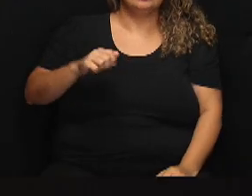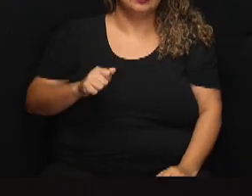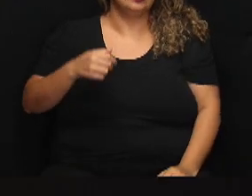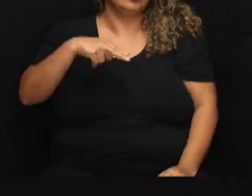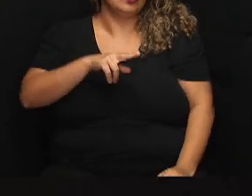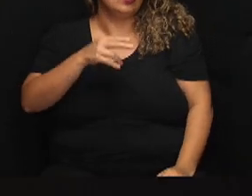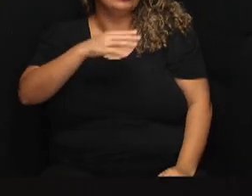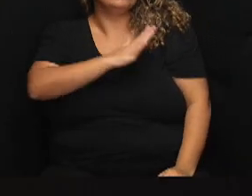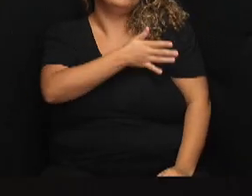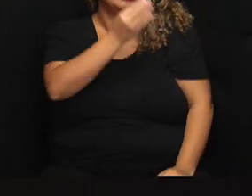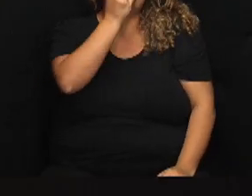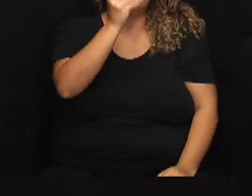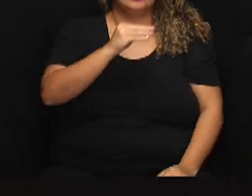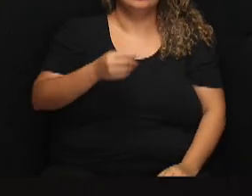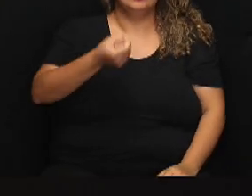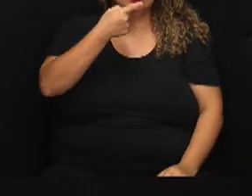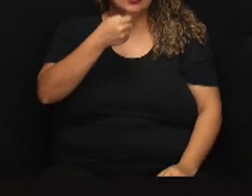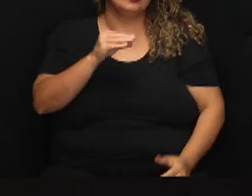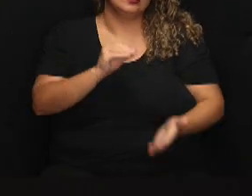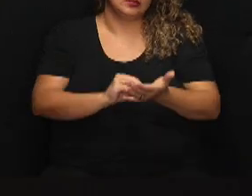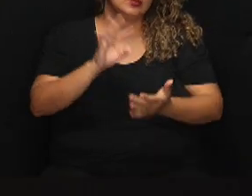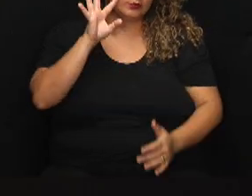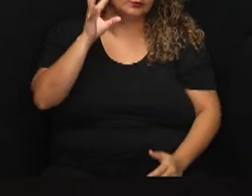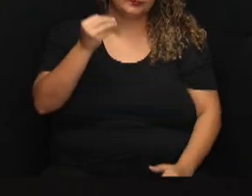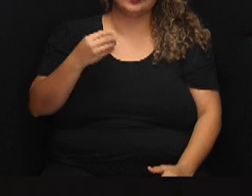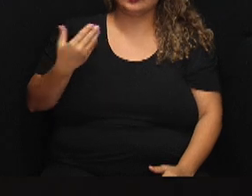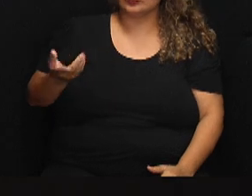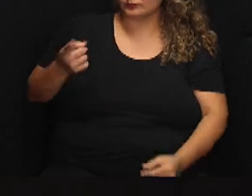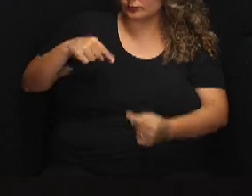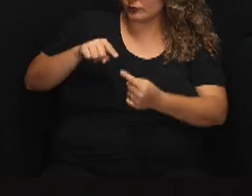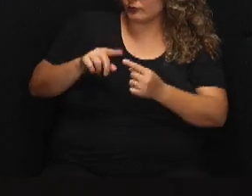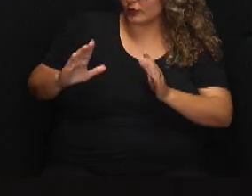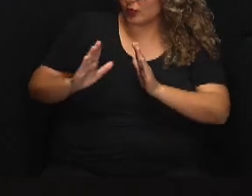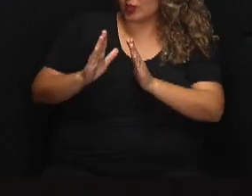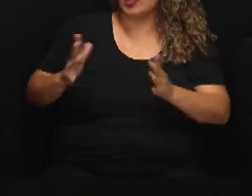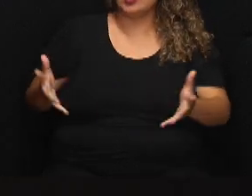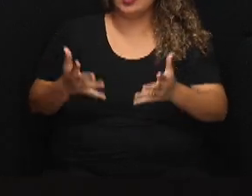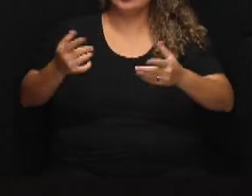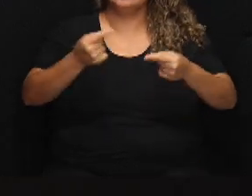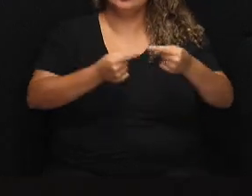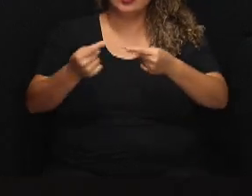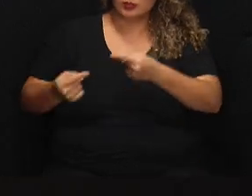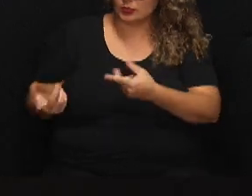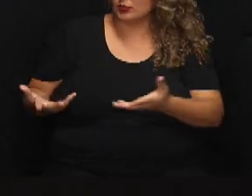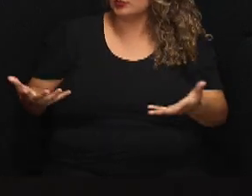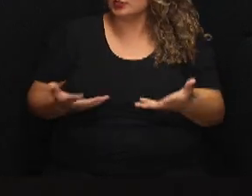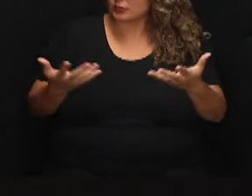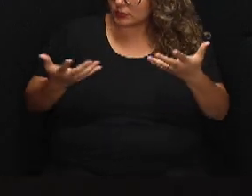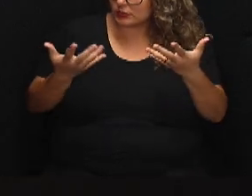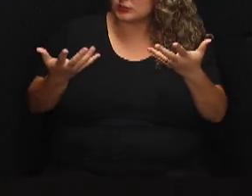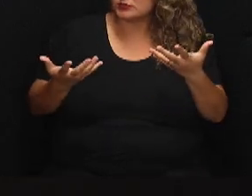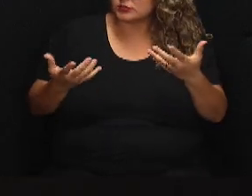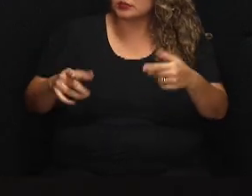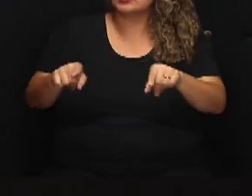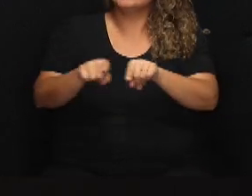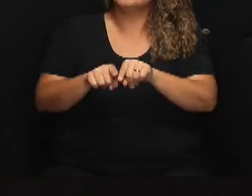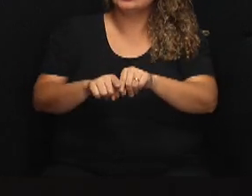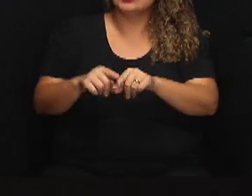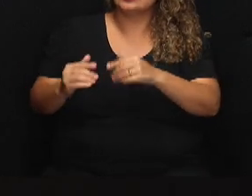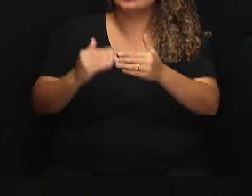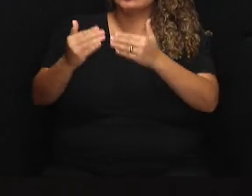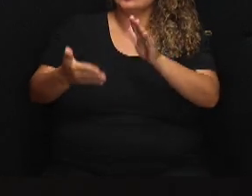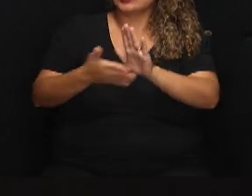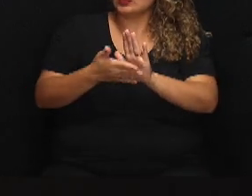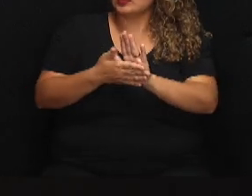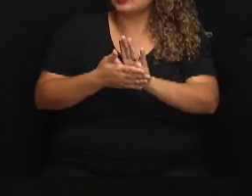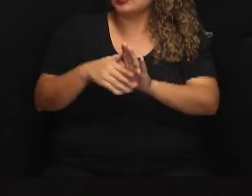dos medicamentos por uma falta de conhecimento. Então o objetivo dessa frente é promover debates, né, iniciativas e também formular propostas